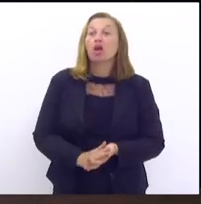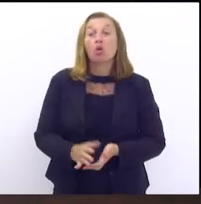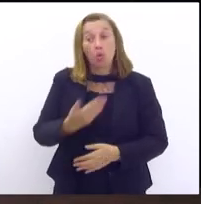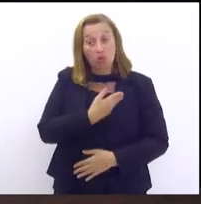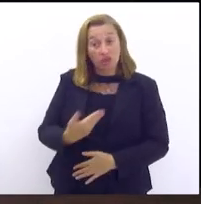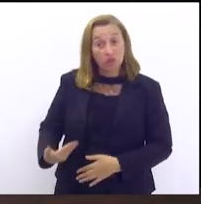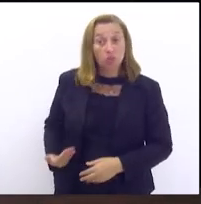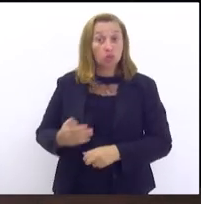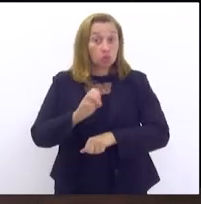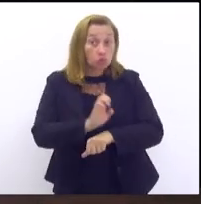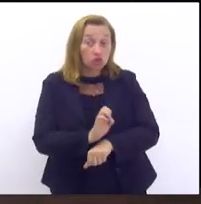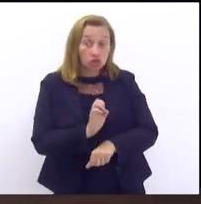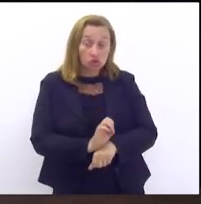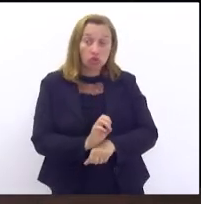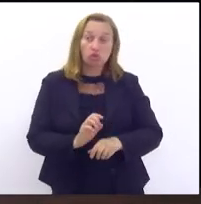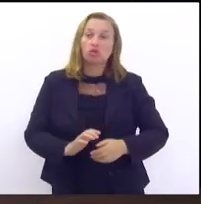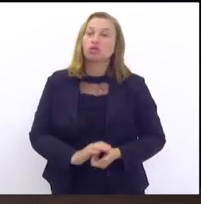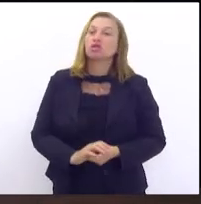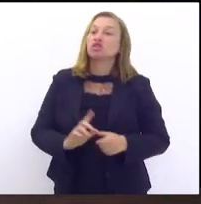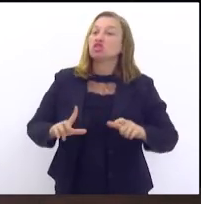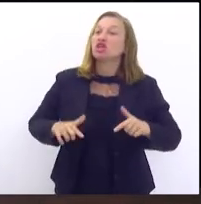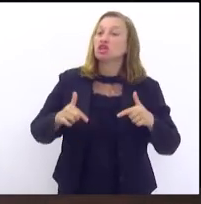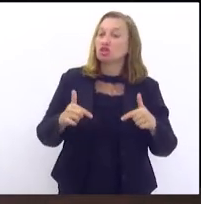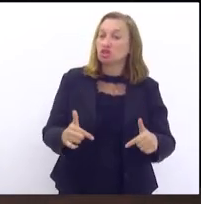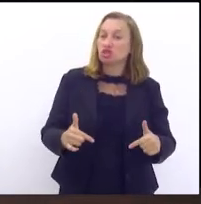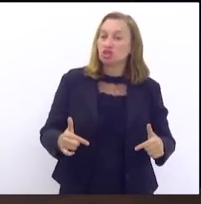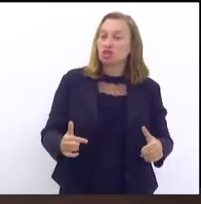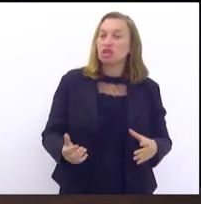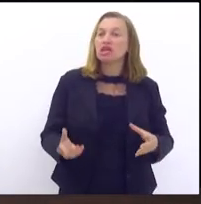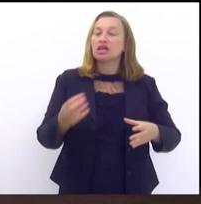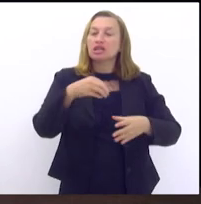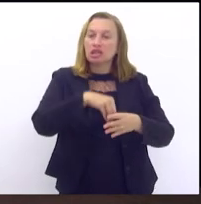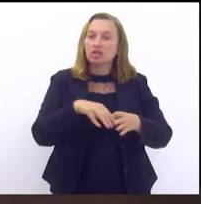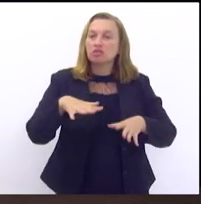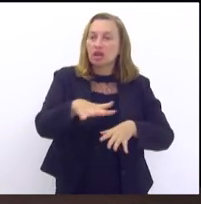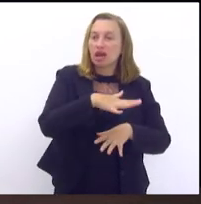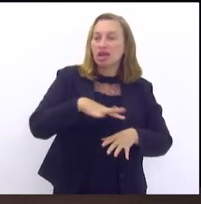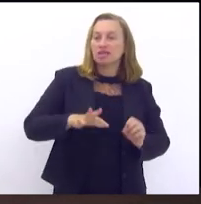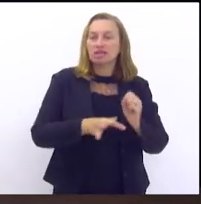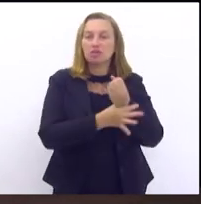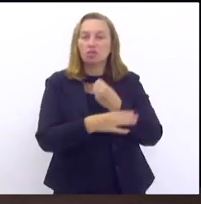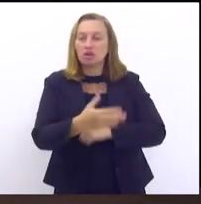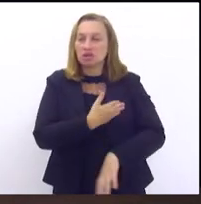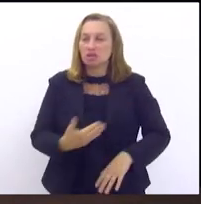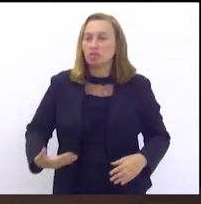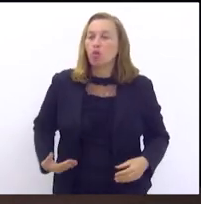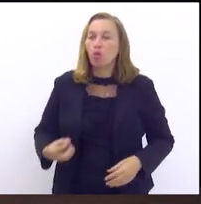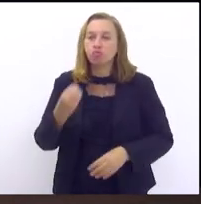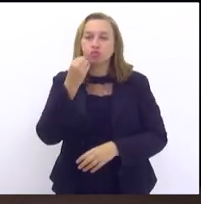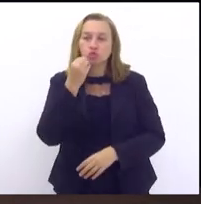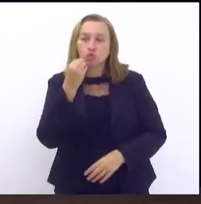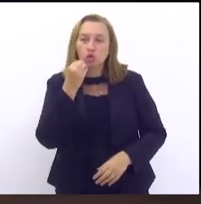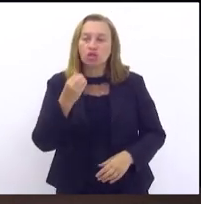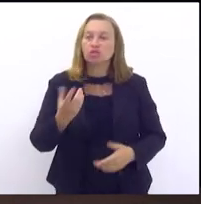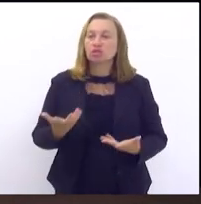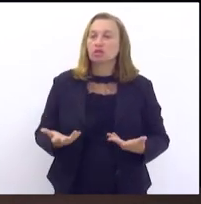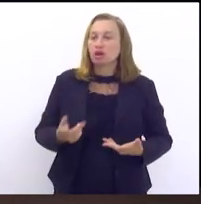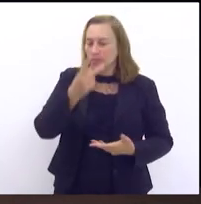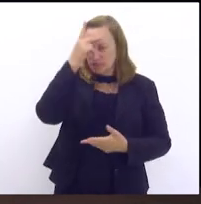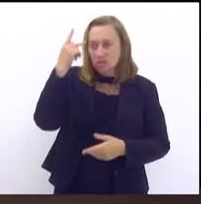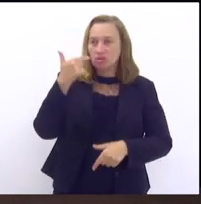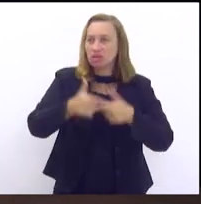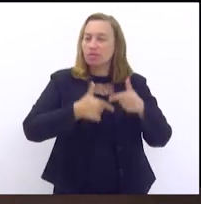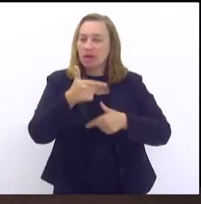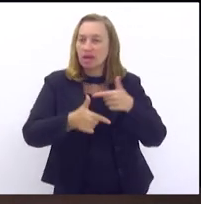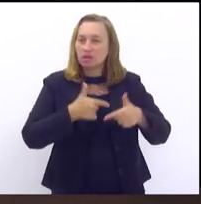governador do Estado, através de ações dentro da área de segurança pública, dar oportunidade ao trabalhador, ao